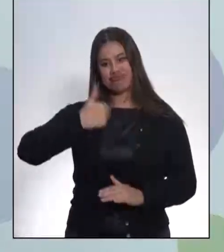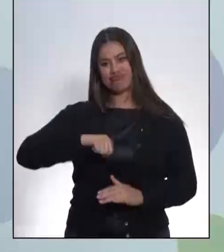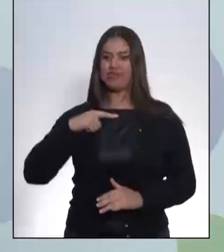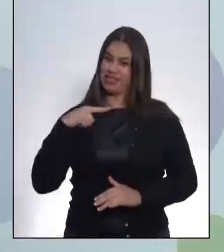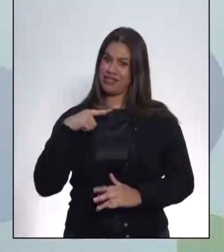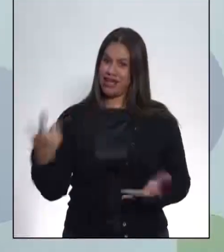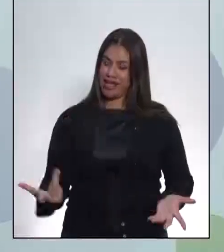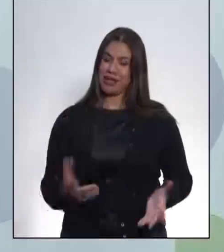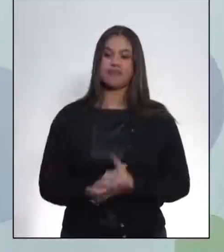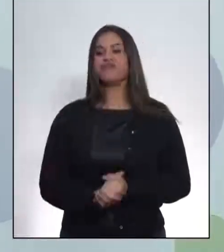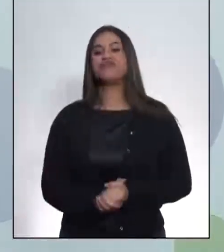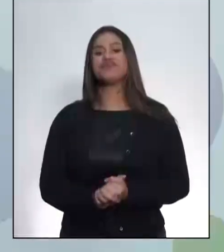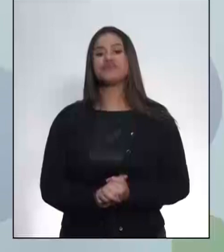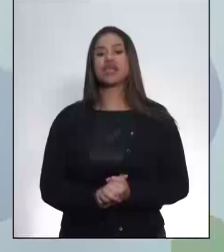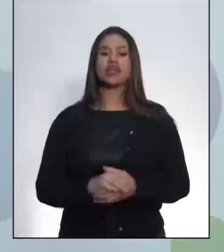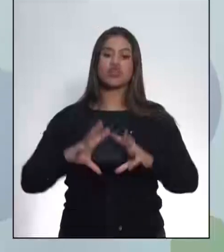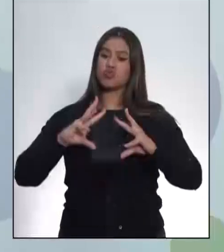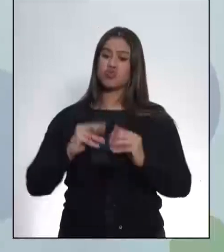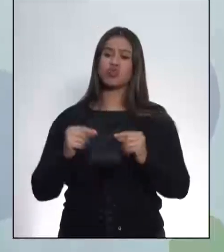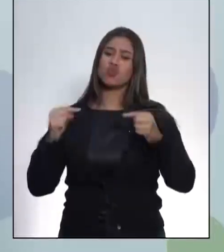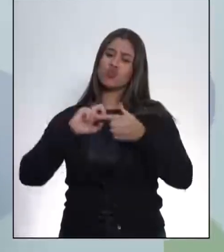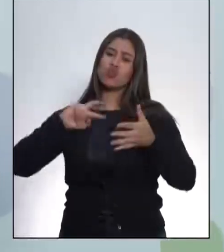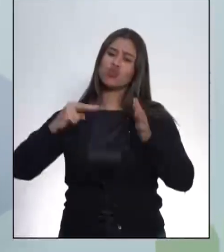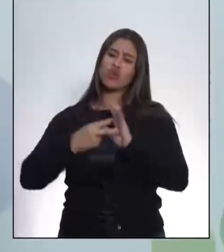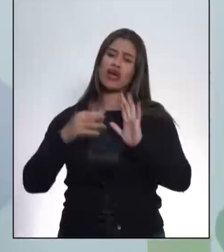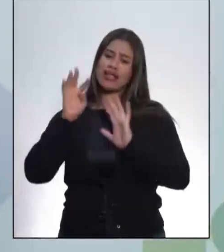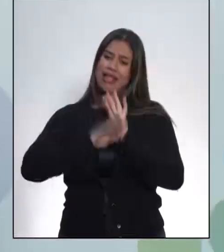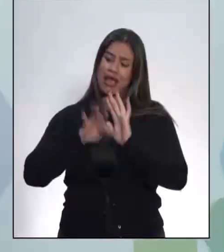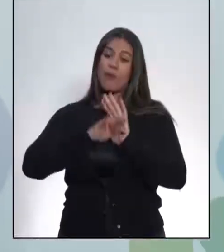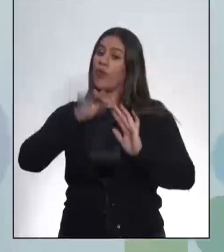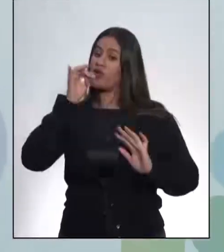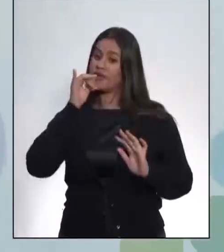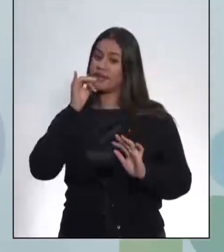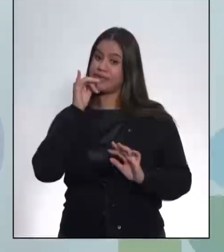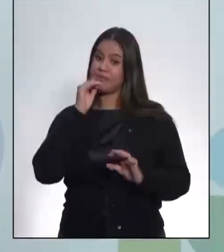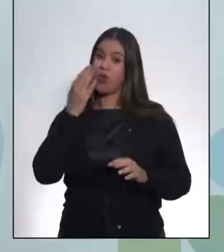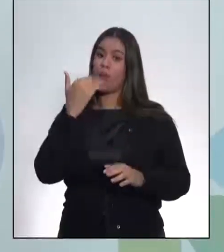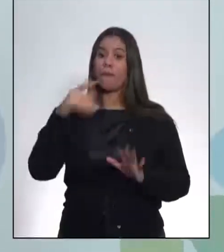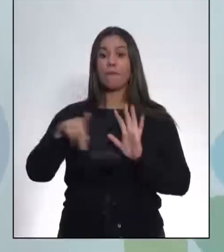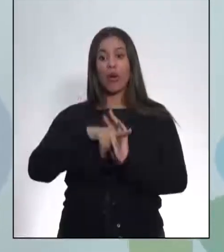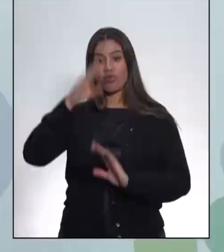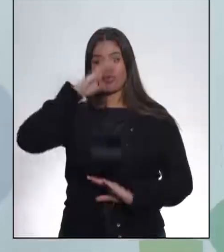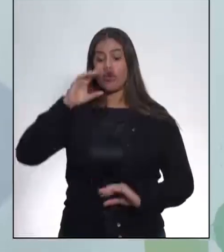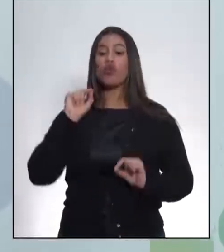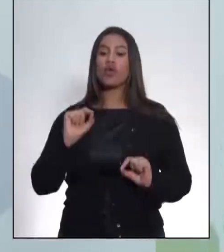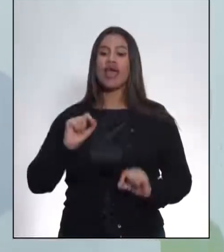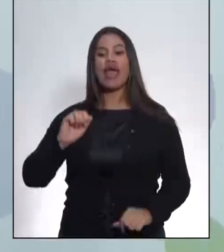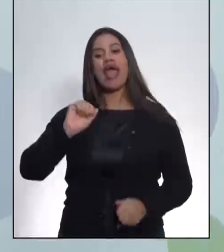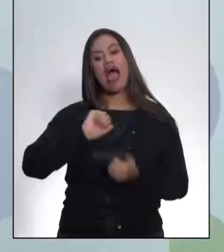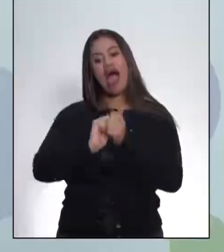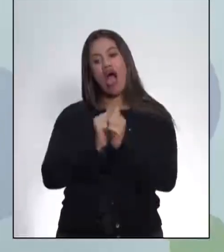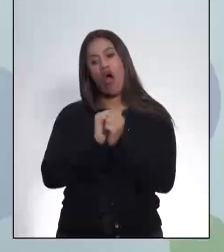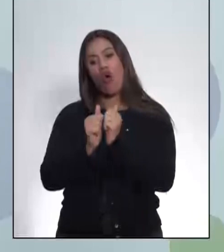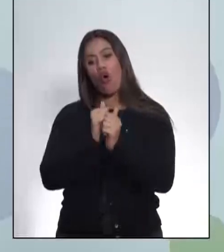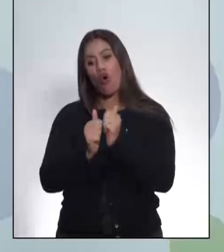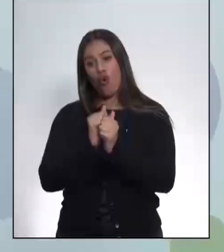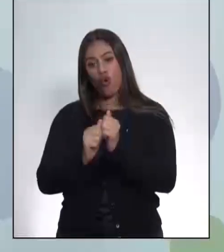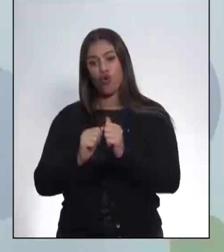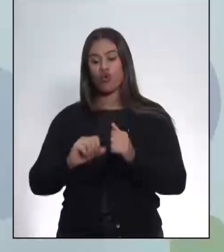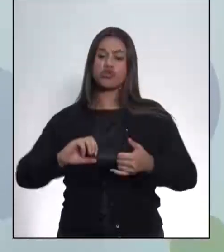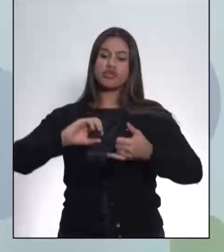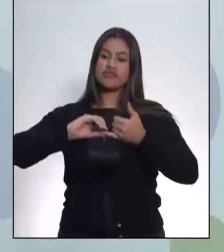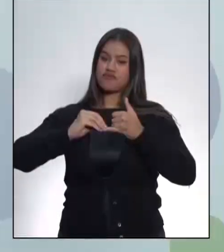texto. Vamos lá? A comida básica do brasileiro é arroz com feijão. Só que, estranhamente, nos supermercados, arroz com feijão está sempre lá no